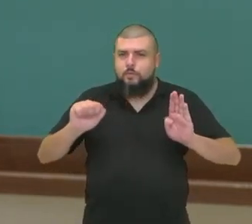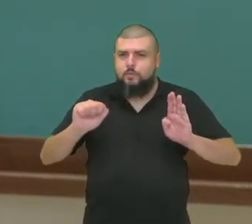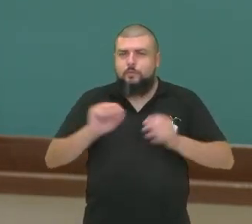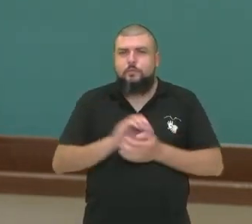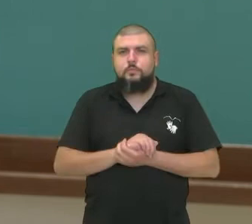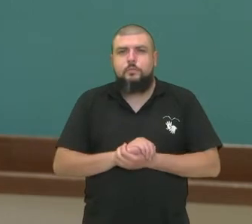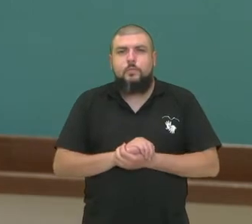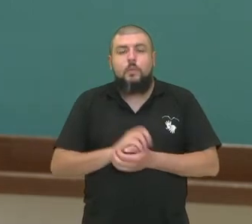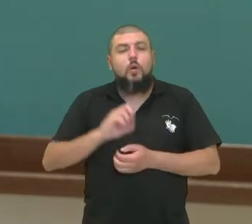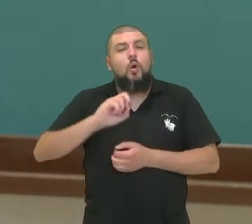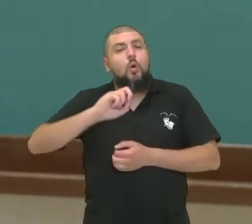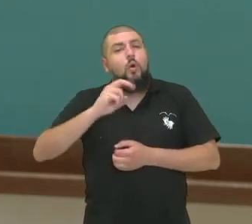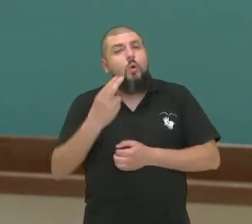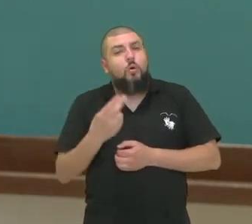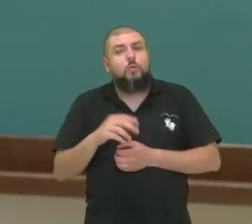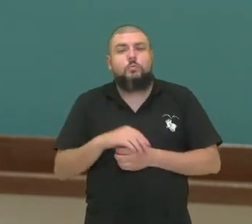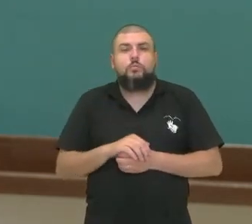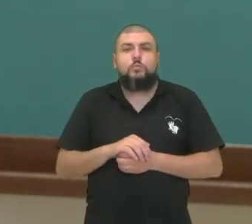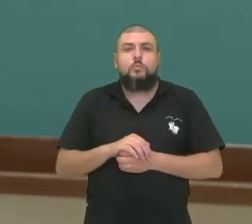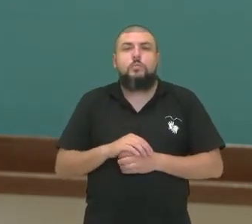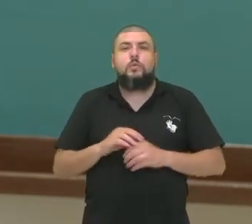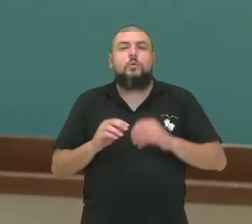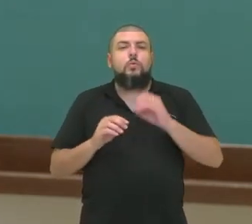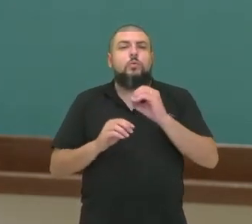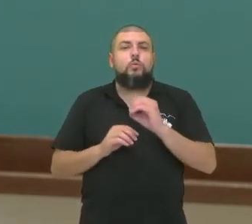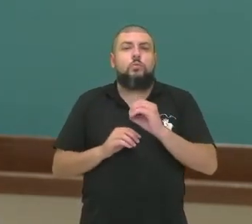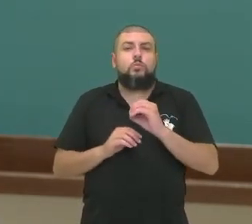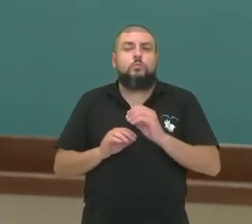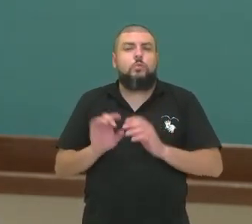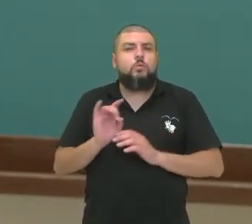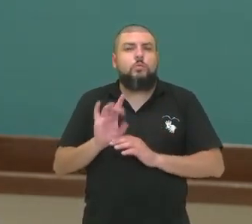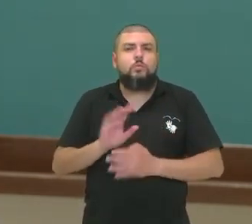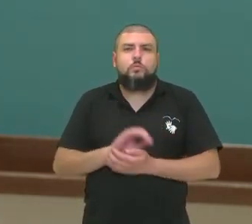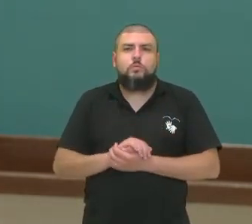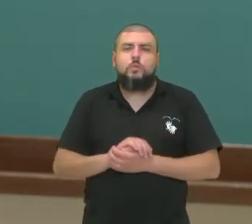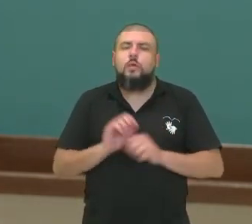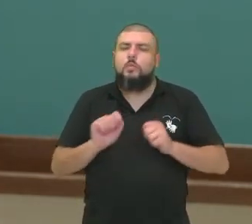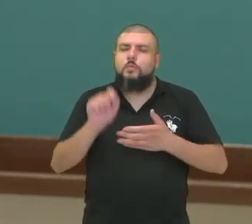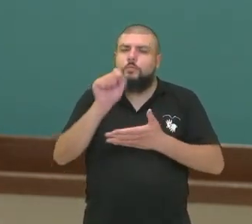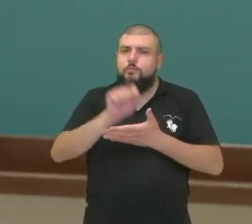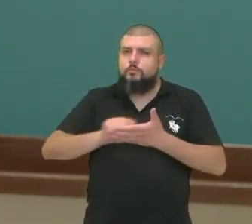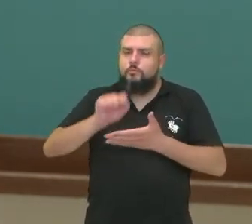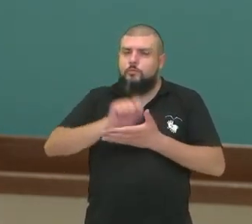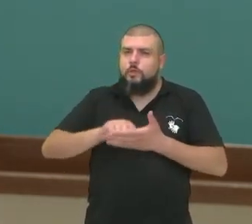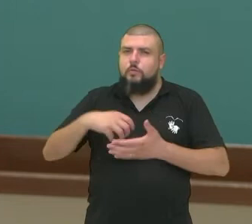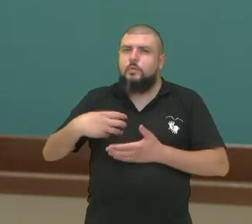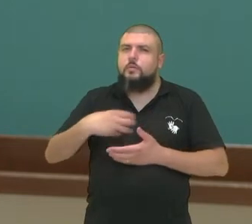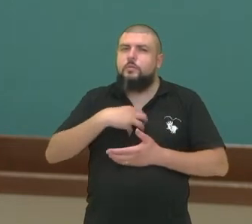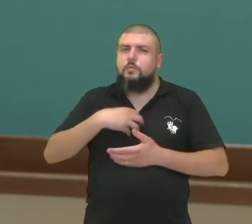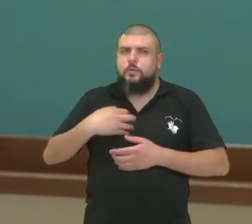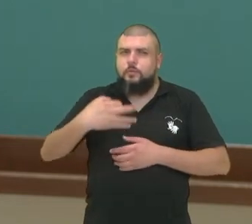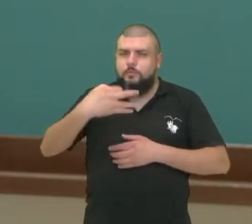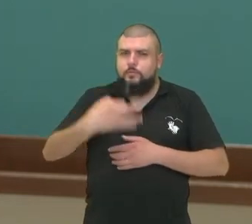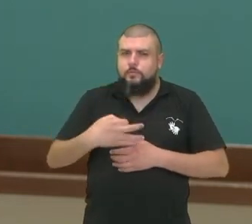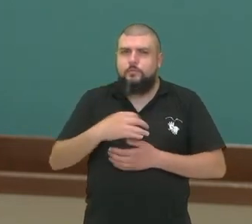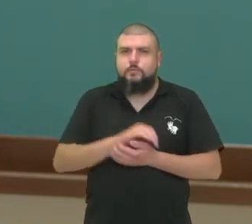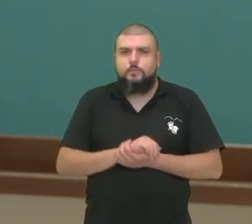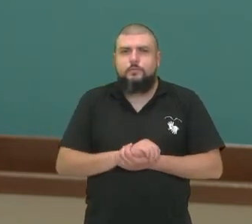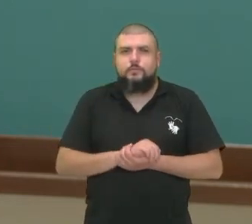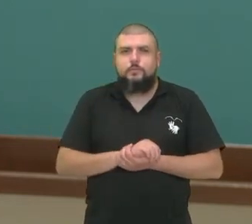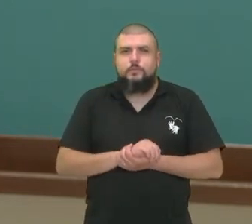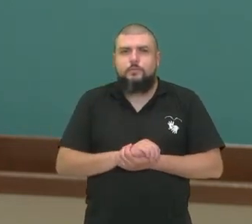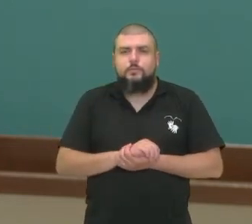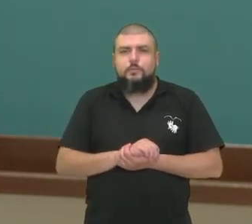BOA, ou simplesmente ângulo O. São notações. As três estão corretas, pode ser utilizada qualquer uma delas.